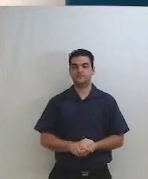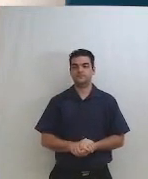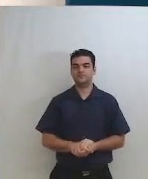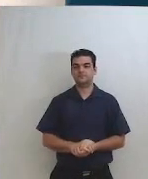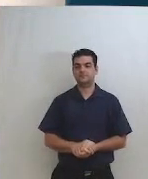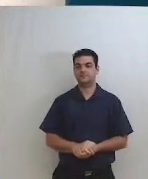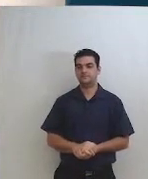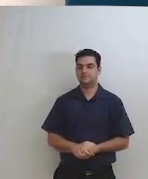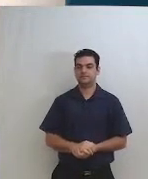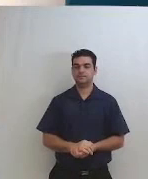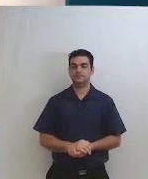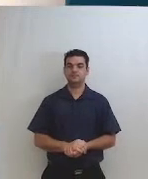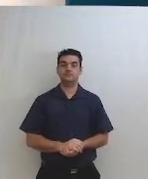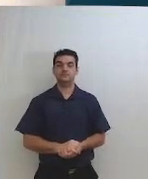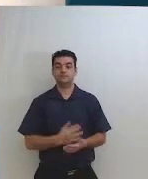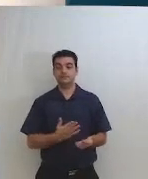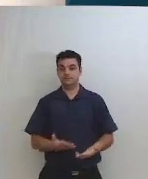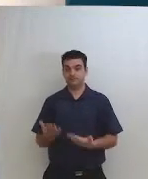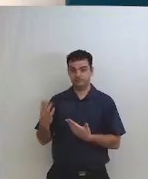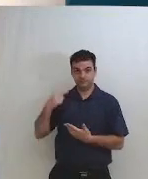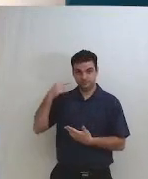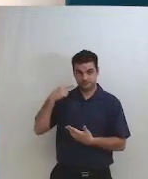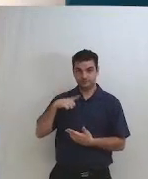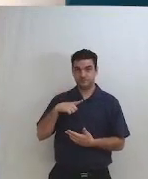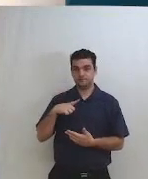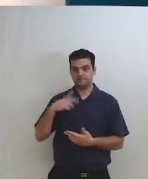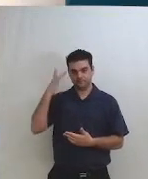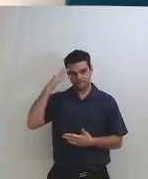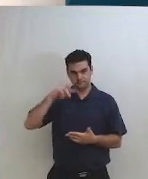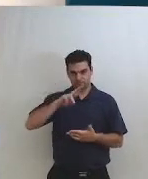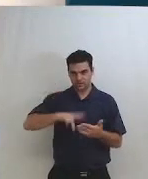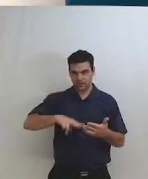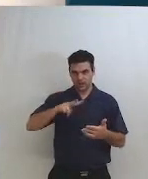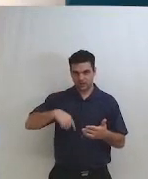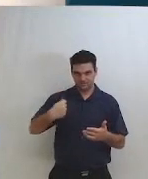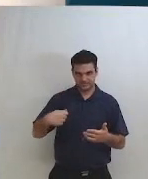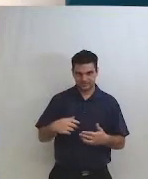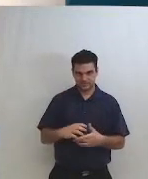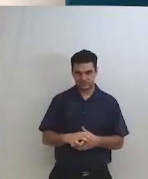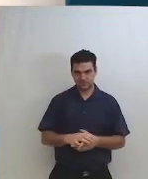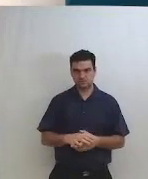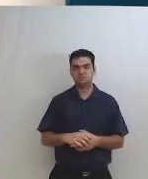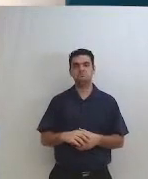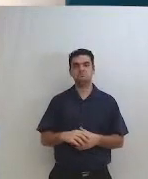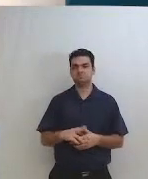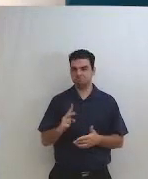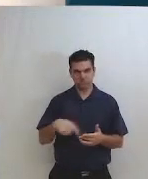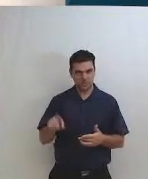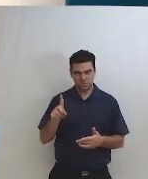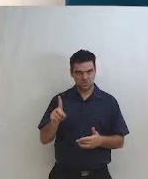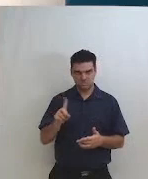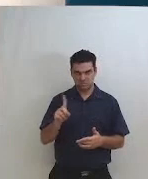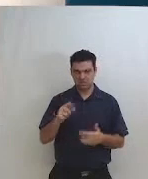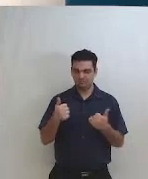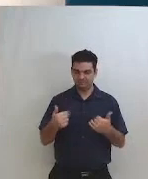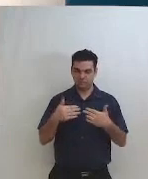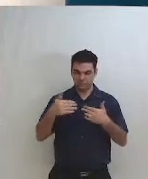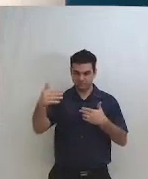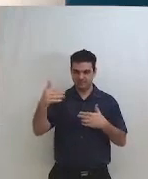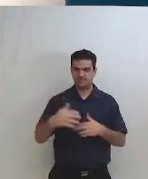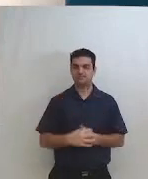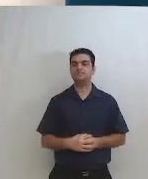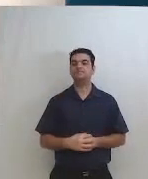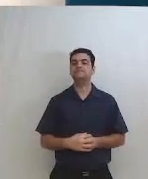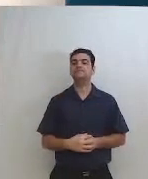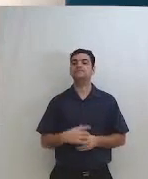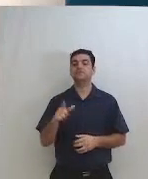Doutora Daniele, Vossa Excelência dispensa a leitura do relatório? Dispenso, Excelência. Então, Vossa Excelência tem o